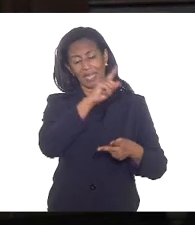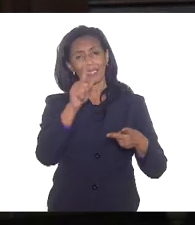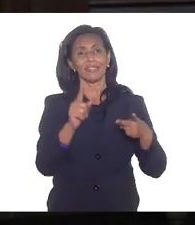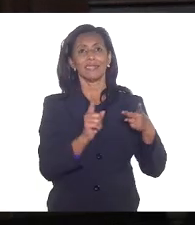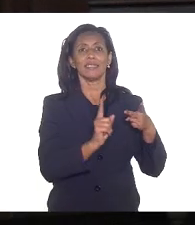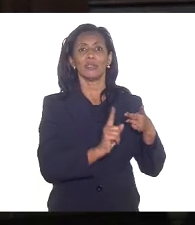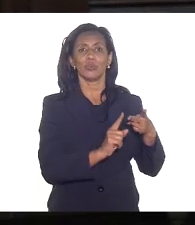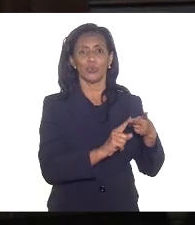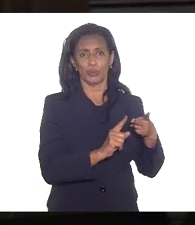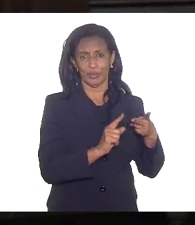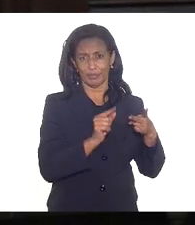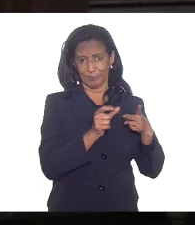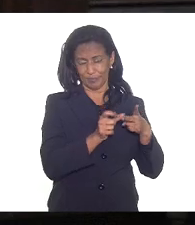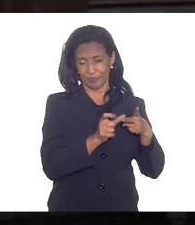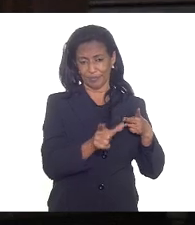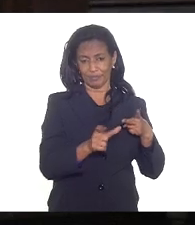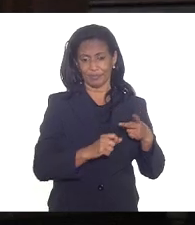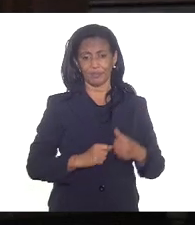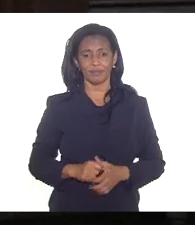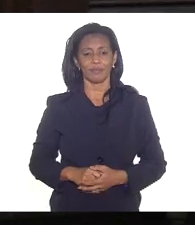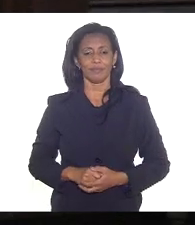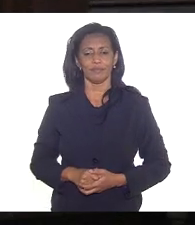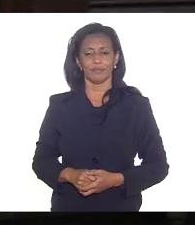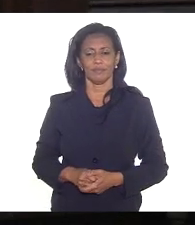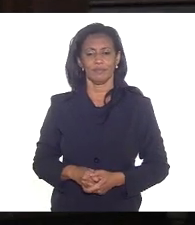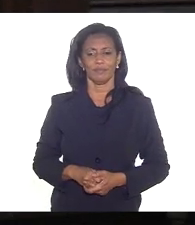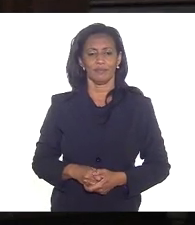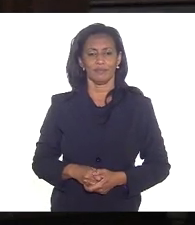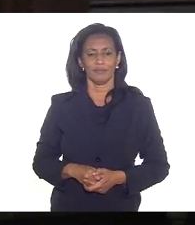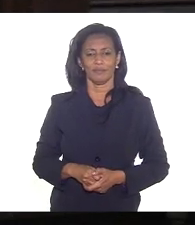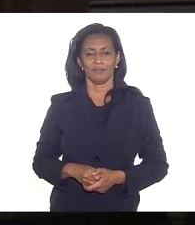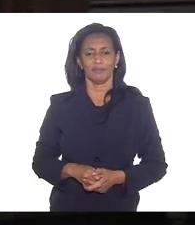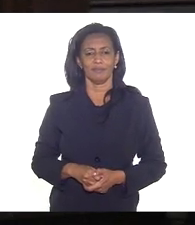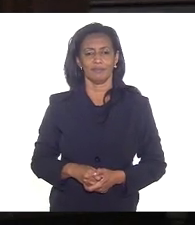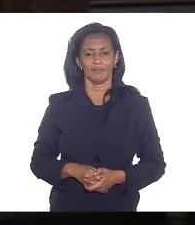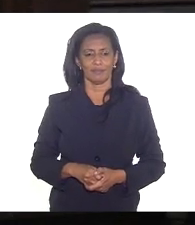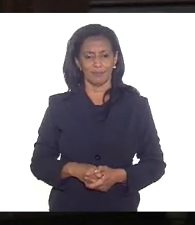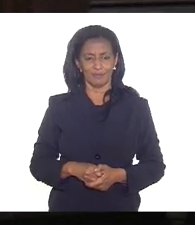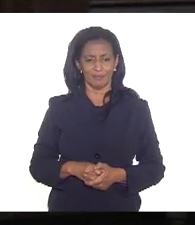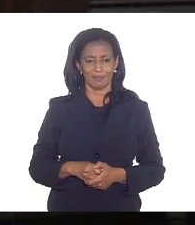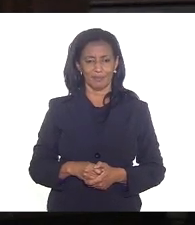segunda a segunda e aqui